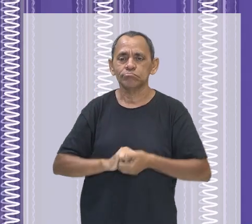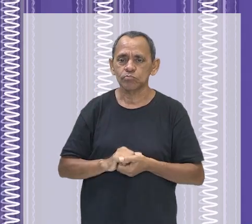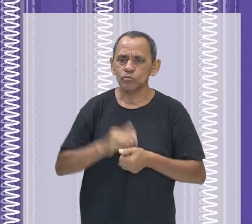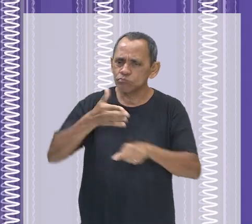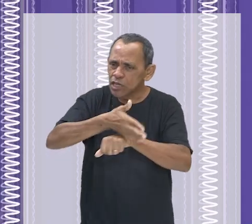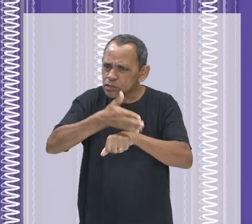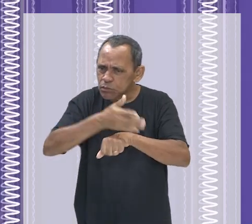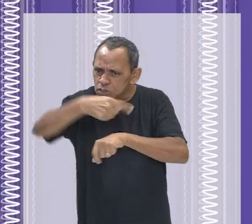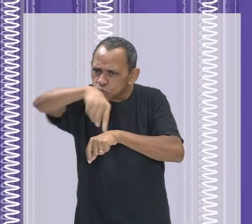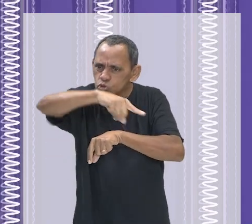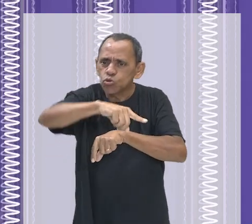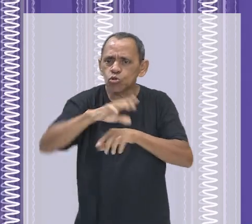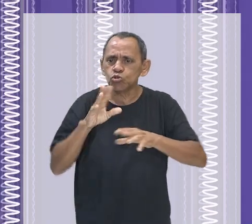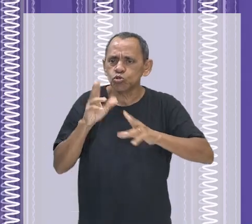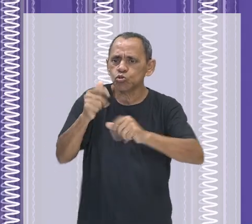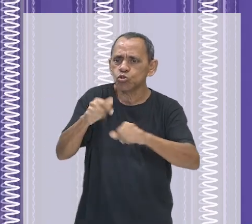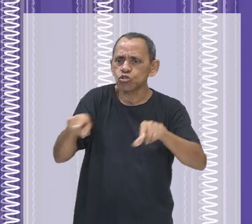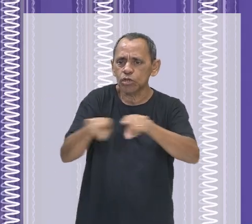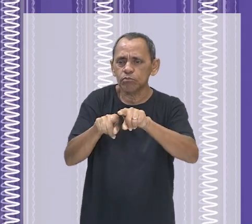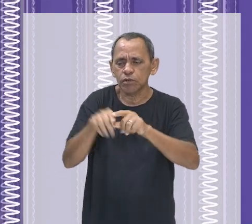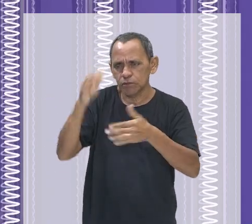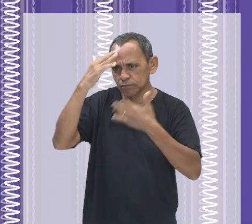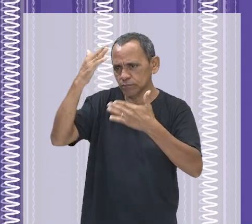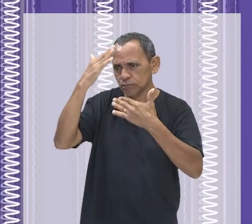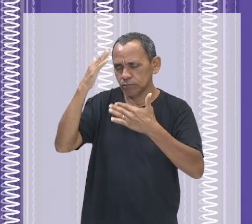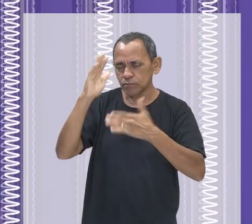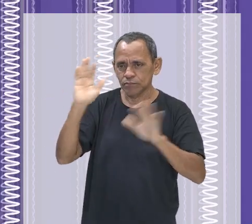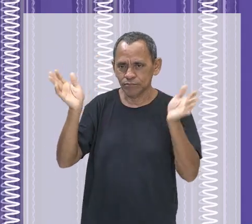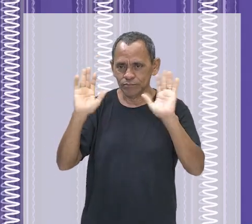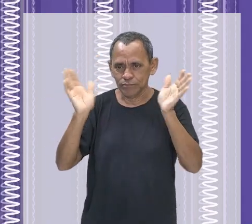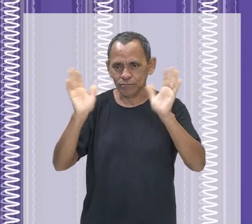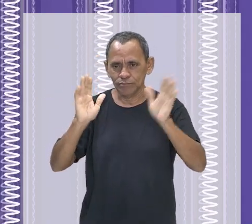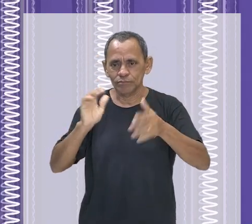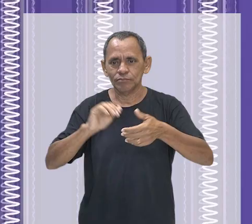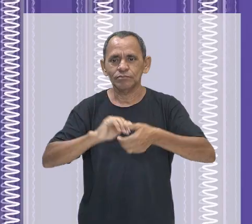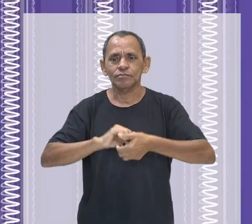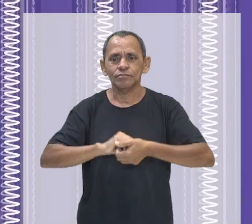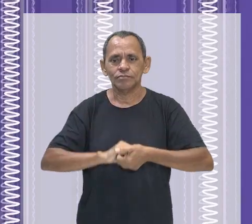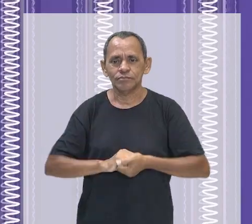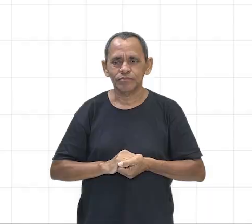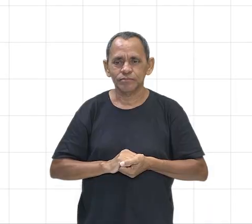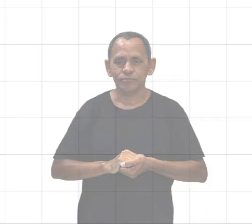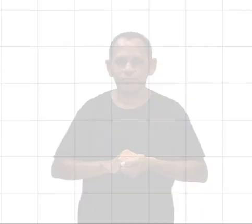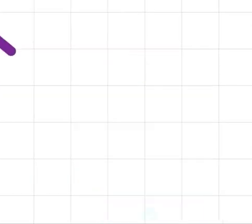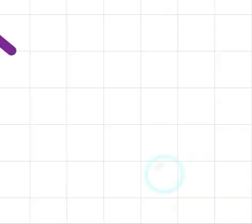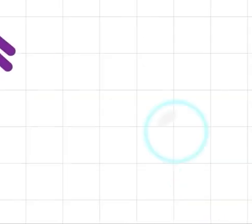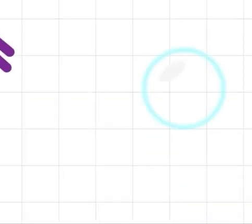vocês. Muito obrigado e até o nosso próximo encontro.